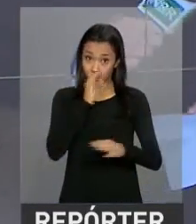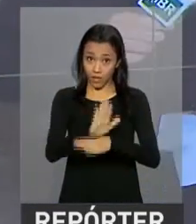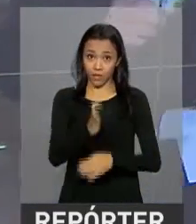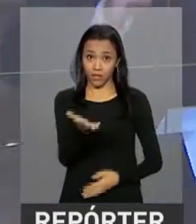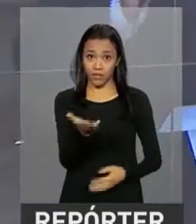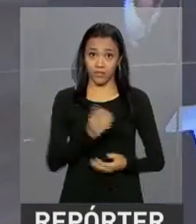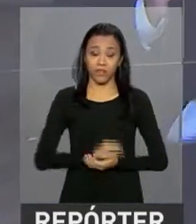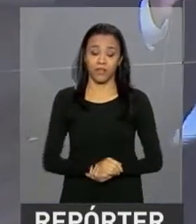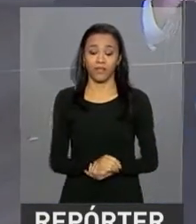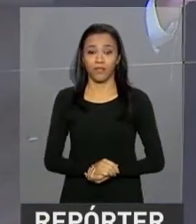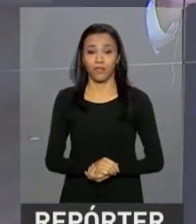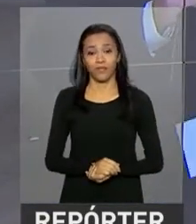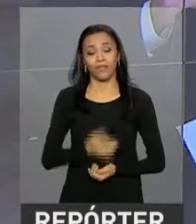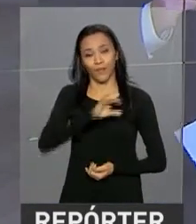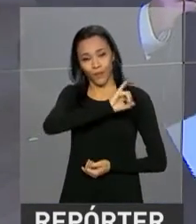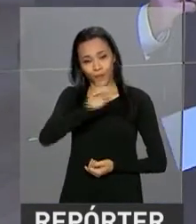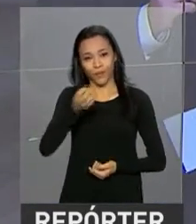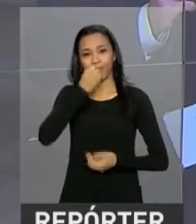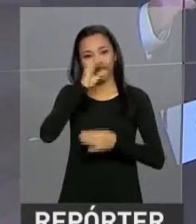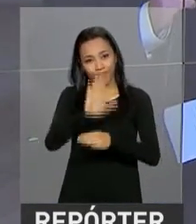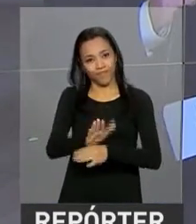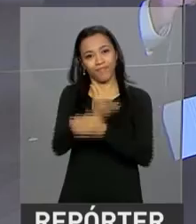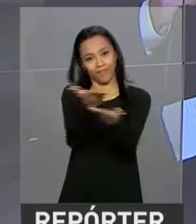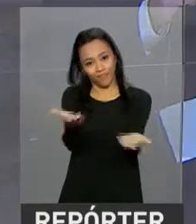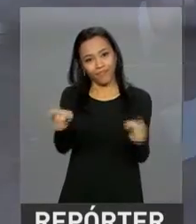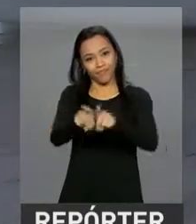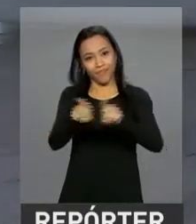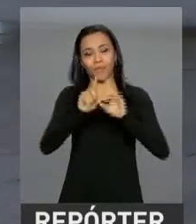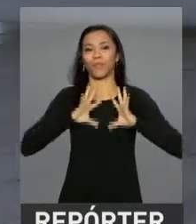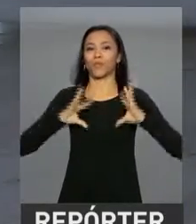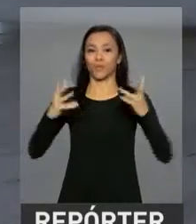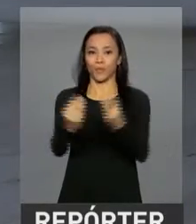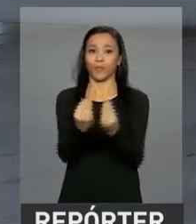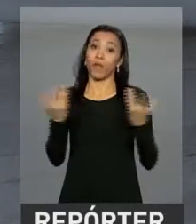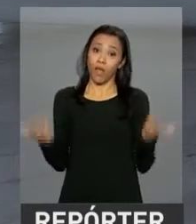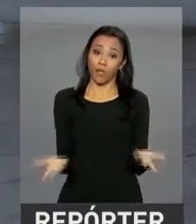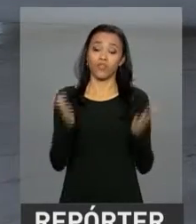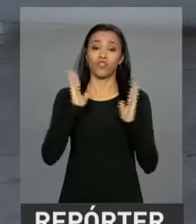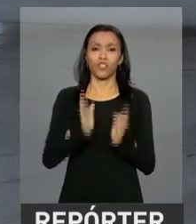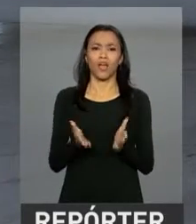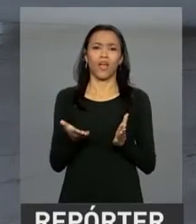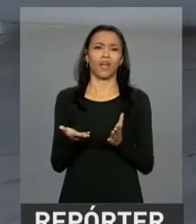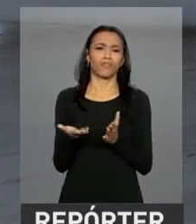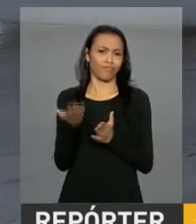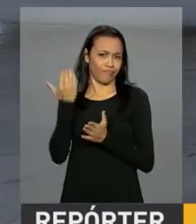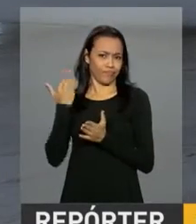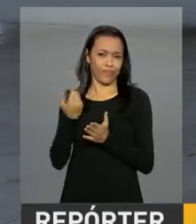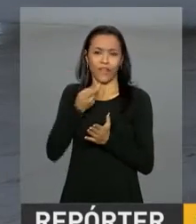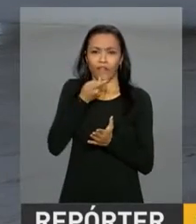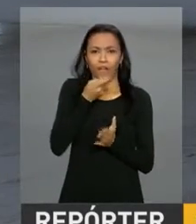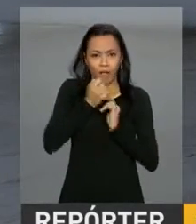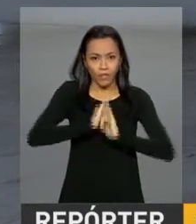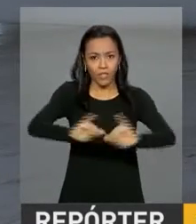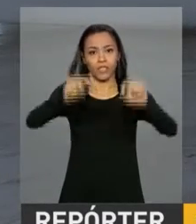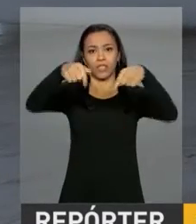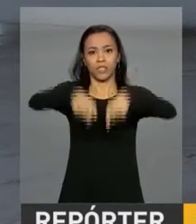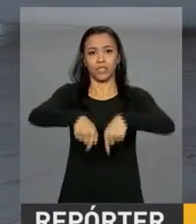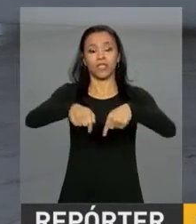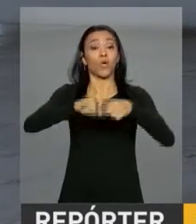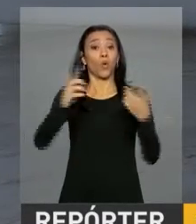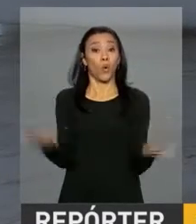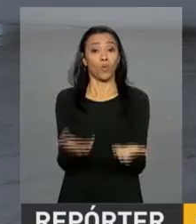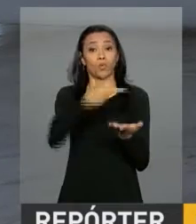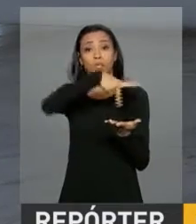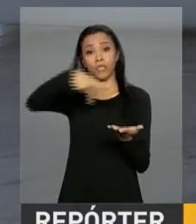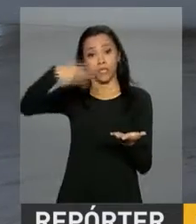você. Oi, Daniele, boa tarde para você também, boa tarde a todos. Pois é, como a gente vem falando aqui desde cedo na NBR, hoje o presidente em exercício,